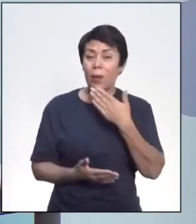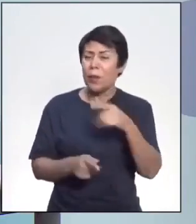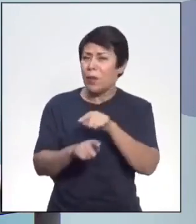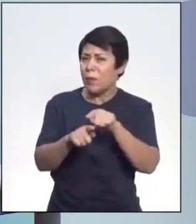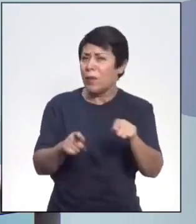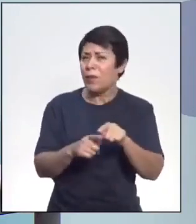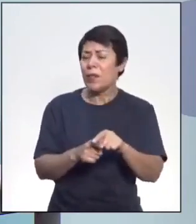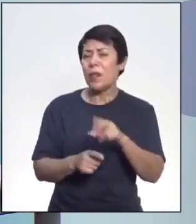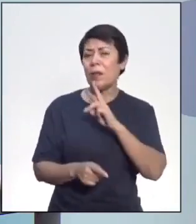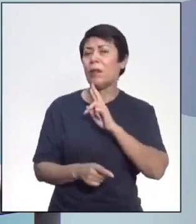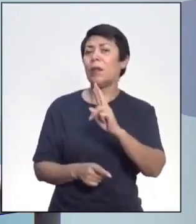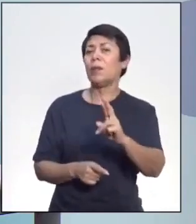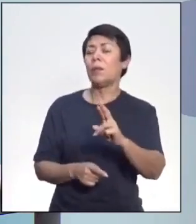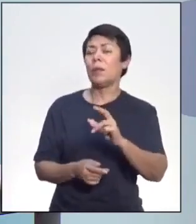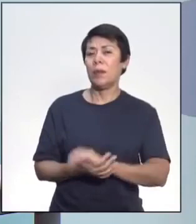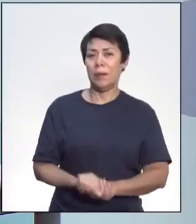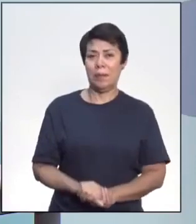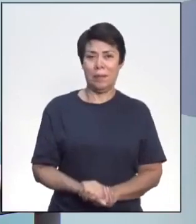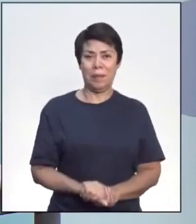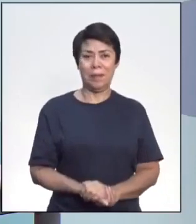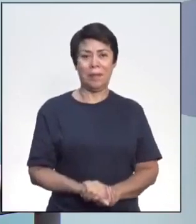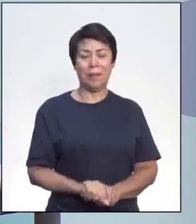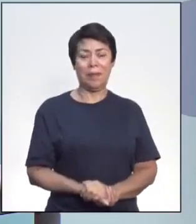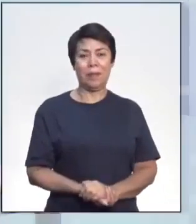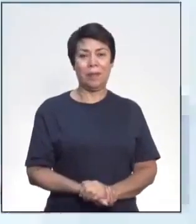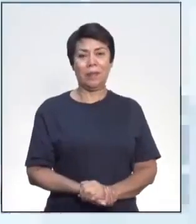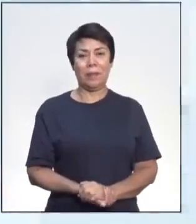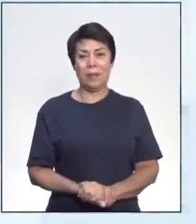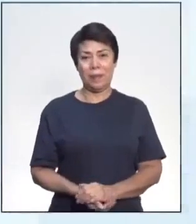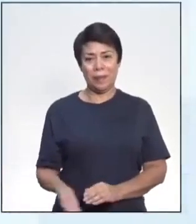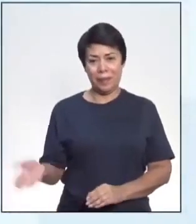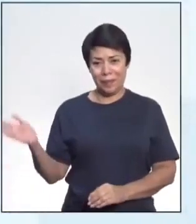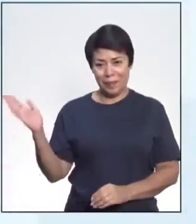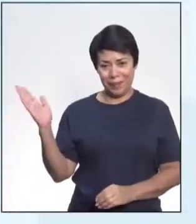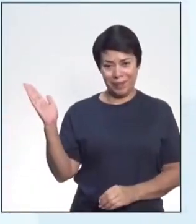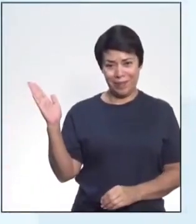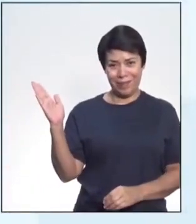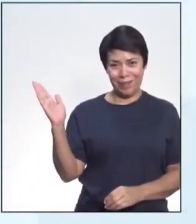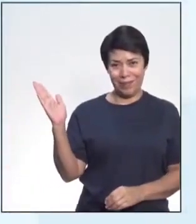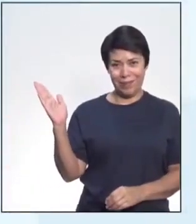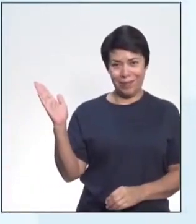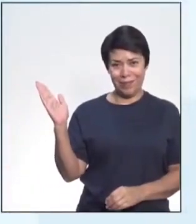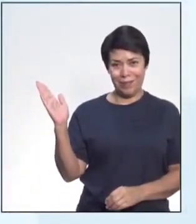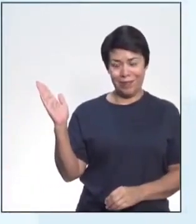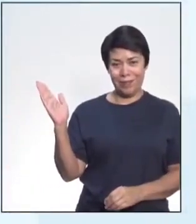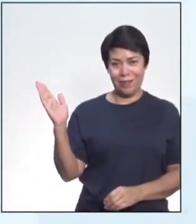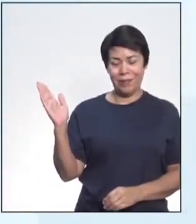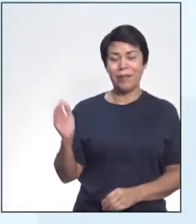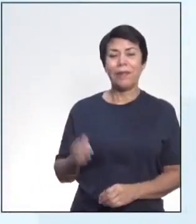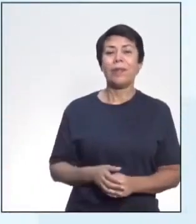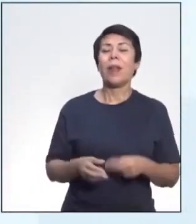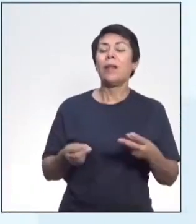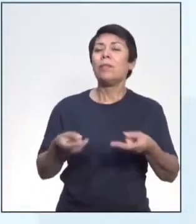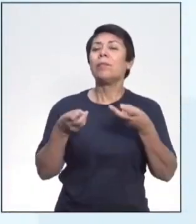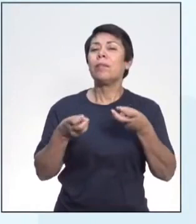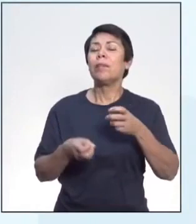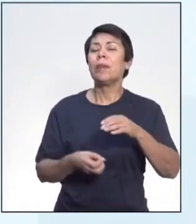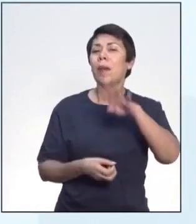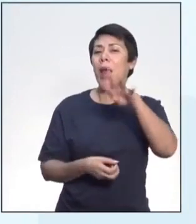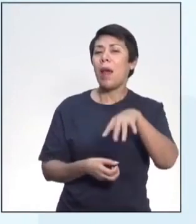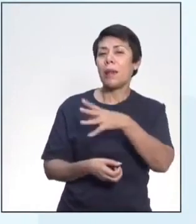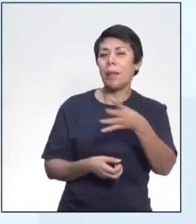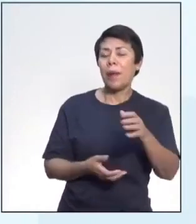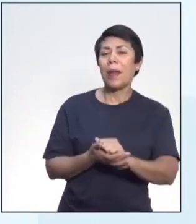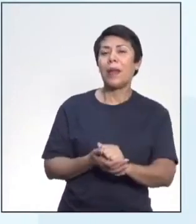responderem a próxima questão no chat. Eu vou ler para vocês a questão. Ele fala assim: observou nessa tabela que